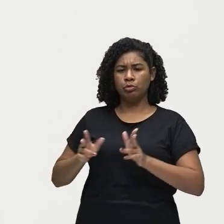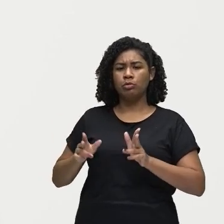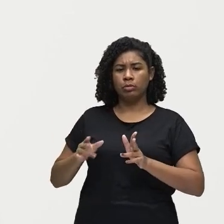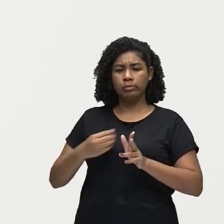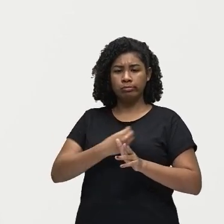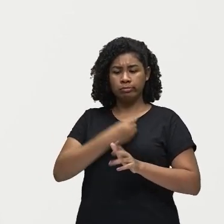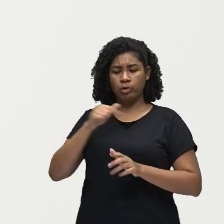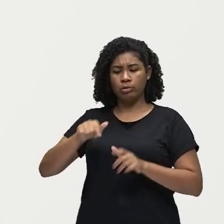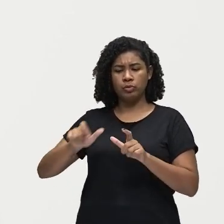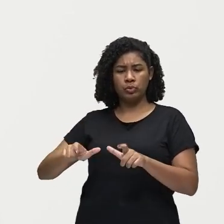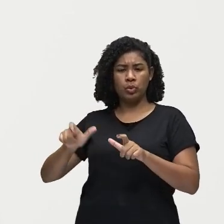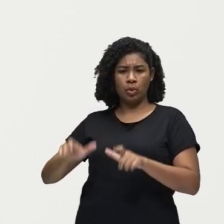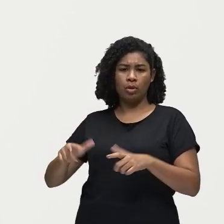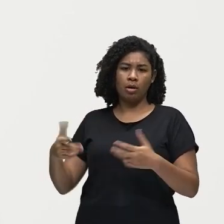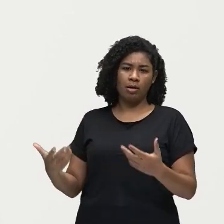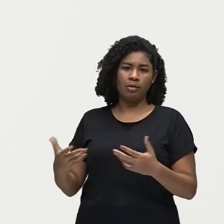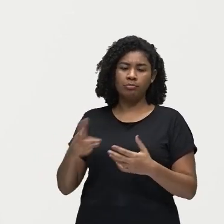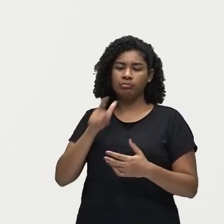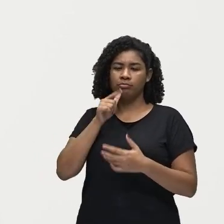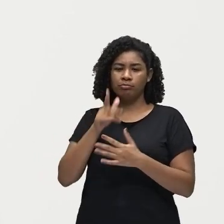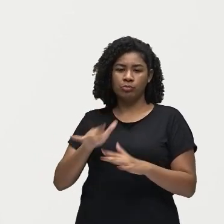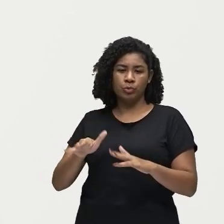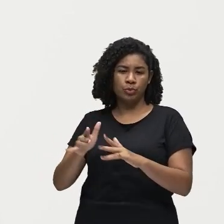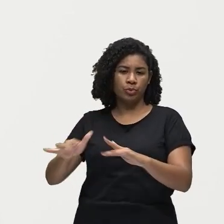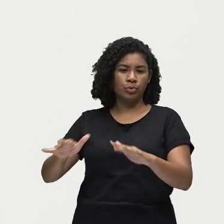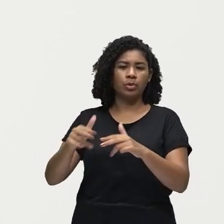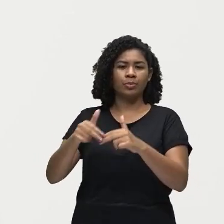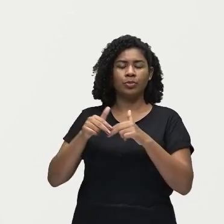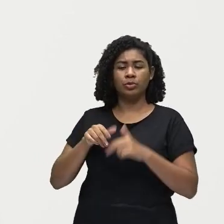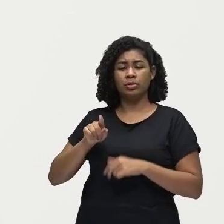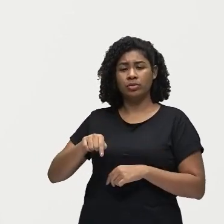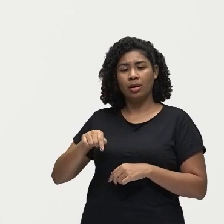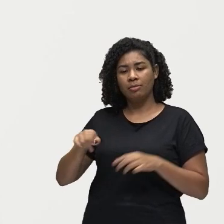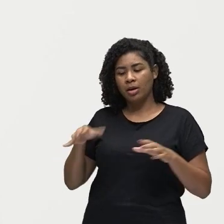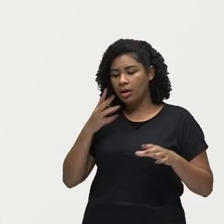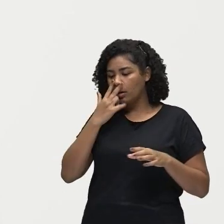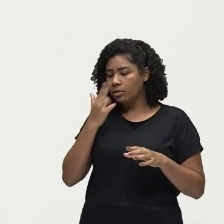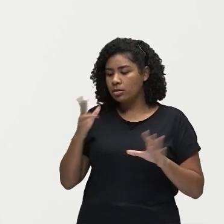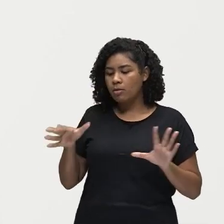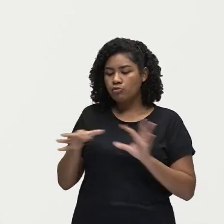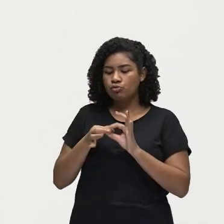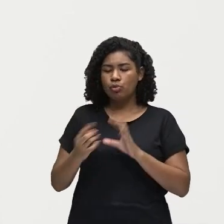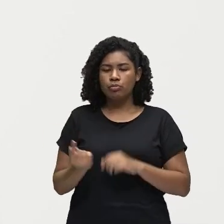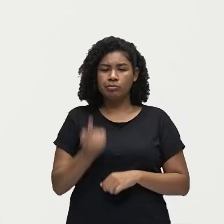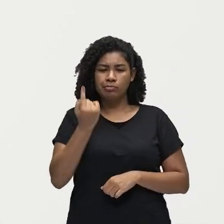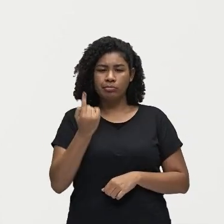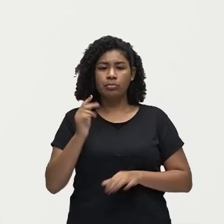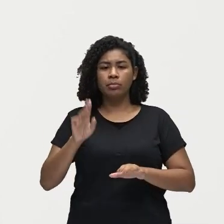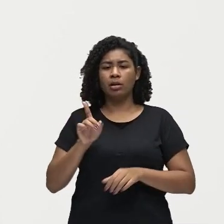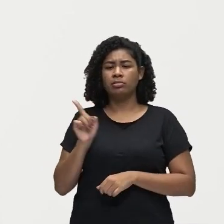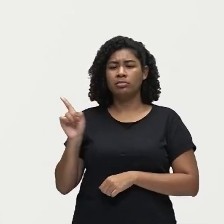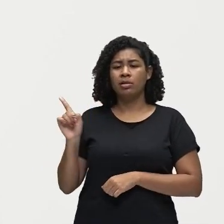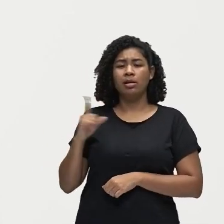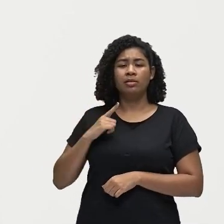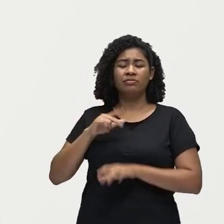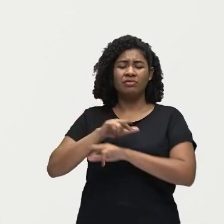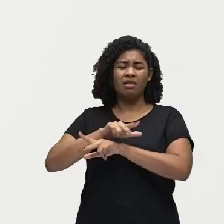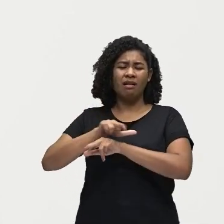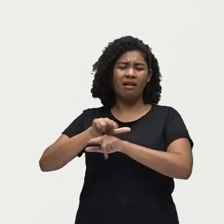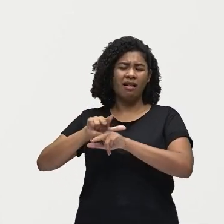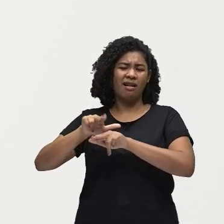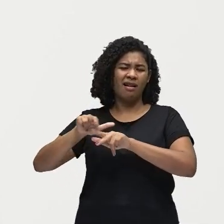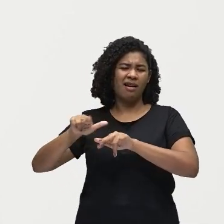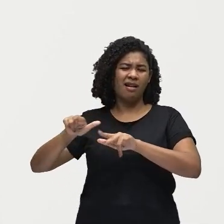que ficam formando como se fosse um único indivíduo, mas na verdade são vários indivíduos